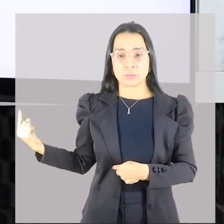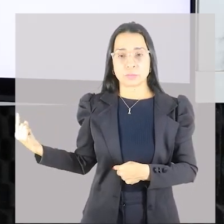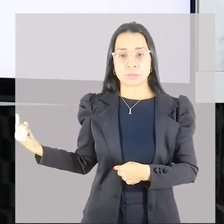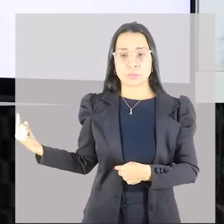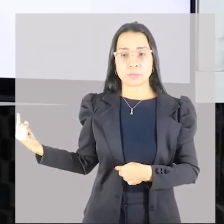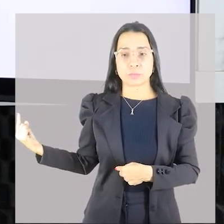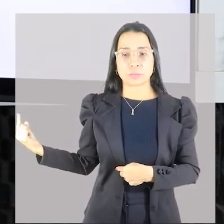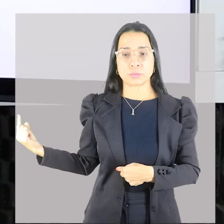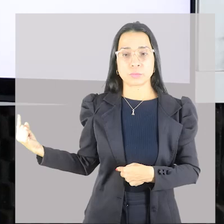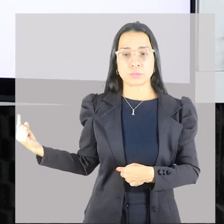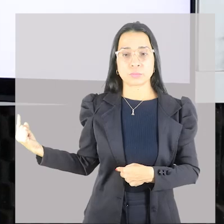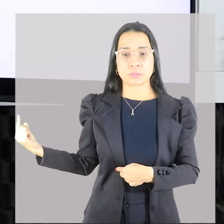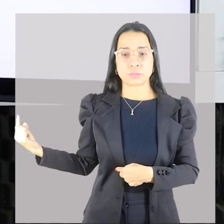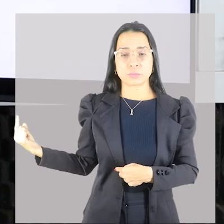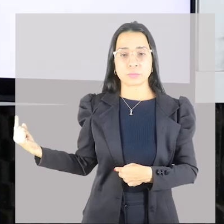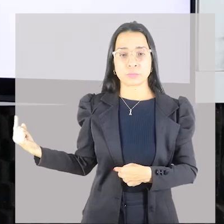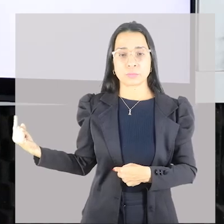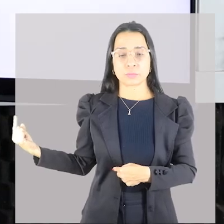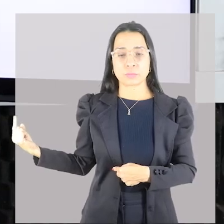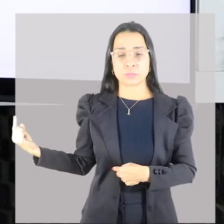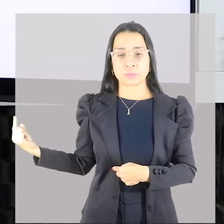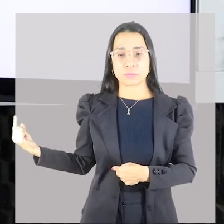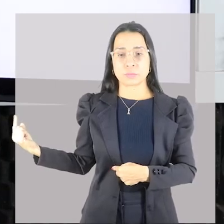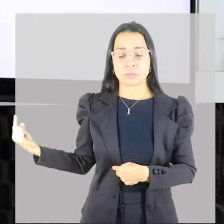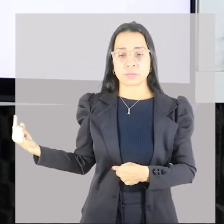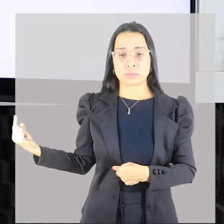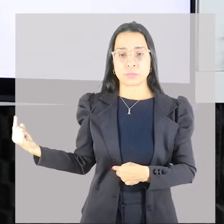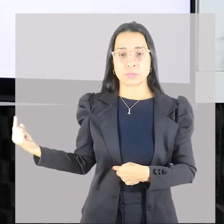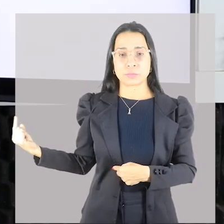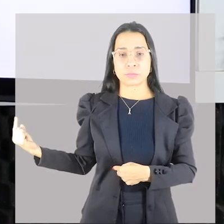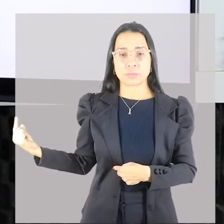União Brasileira dos Estudantes Secundaristas.